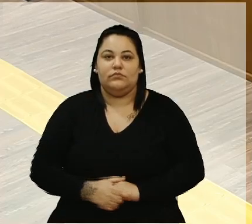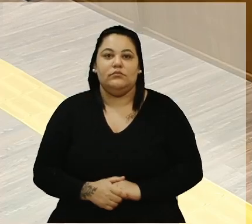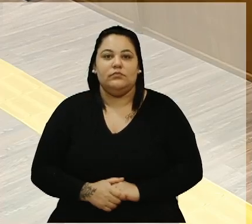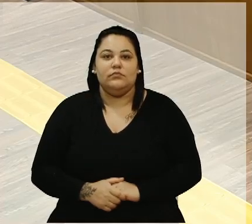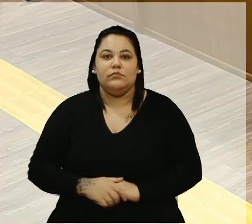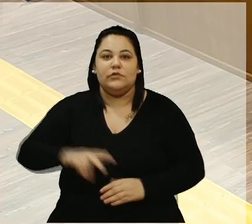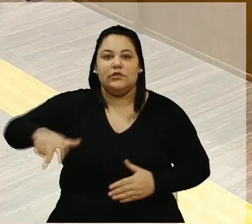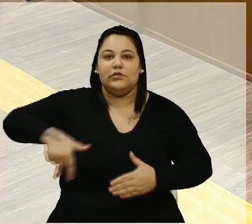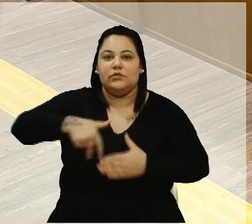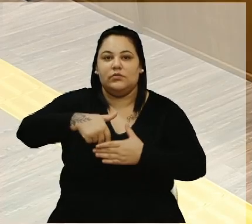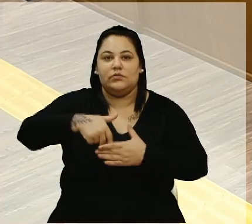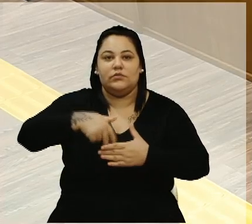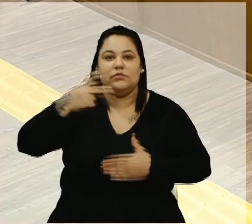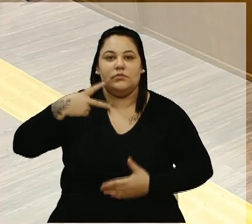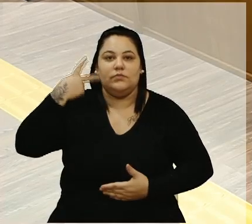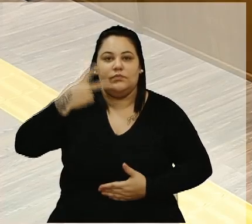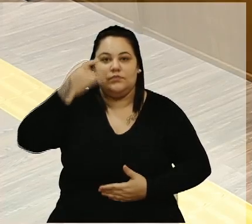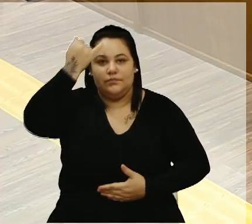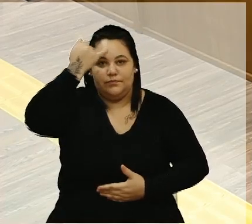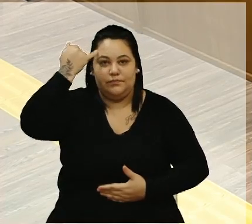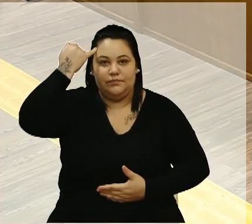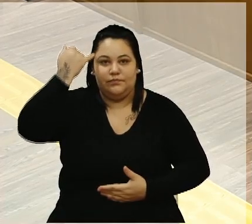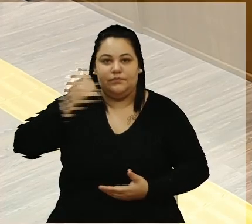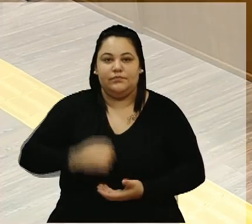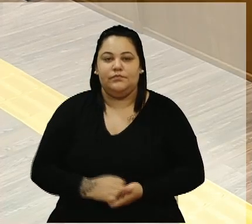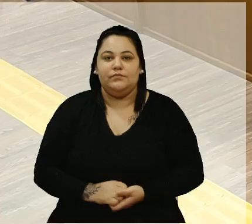Na tribuna, vereador Zé D'Ambrós.